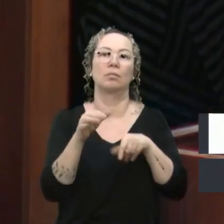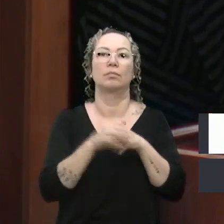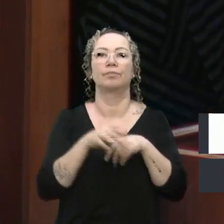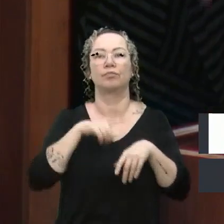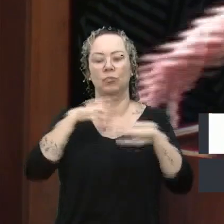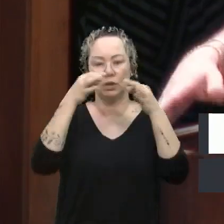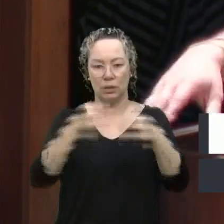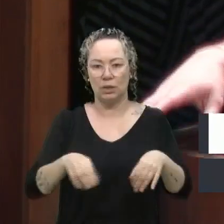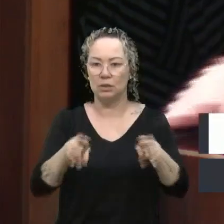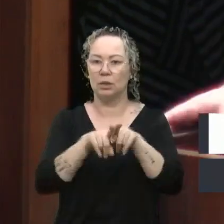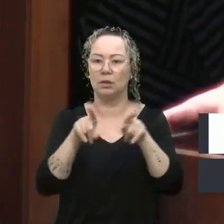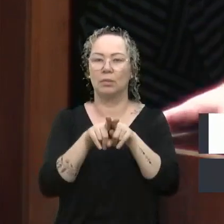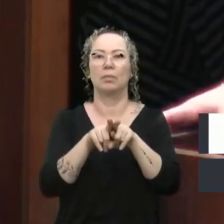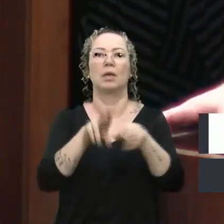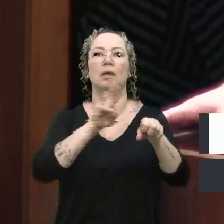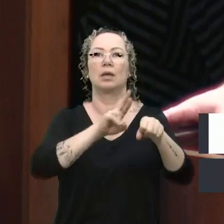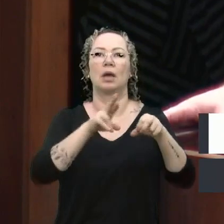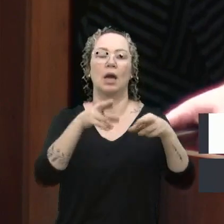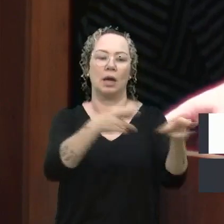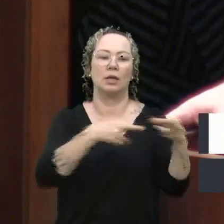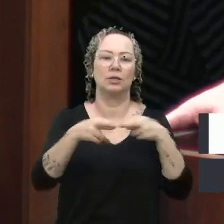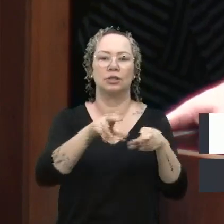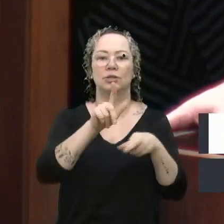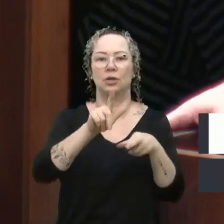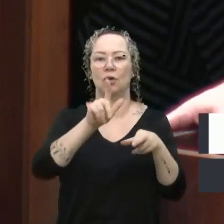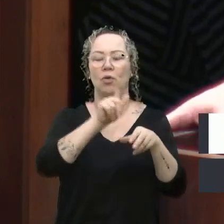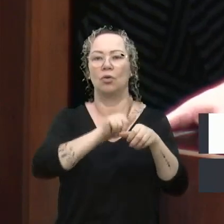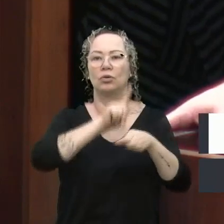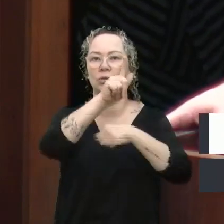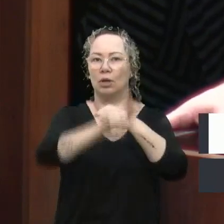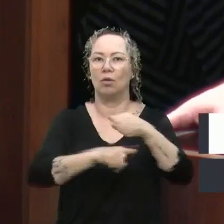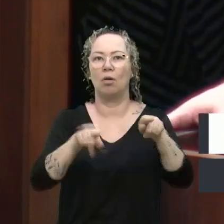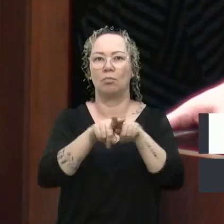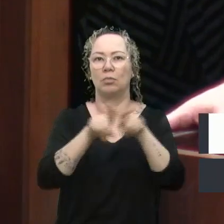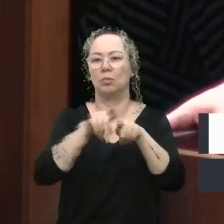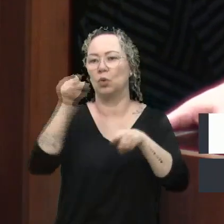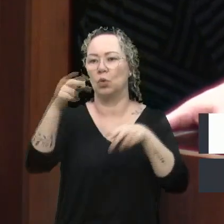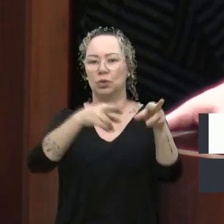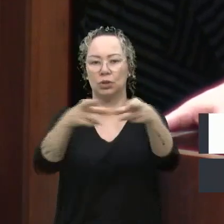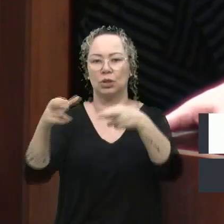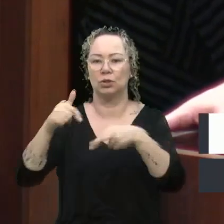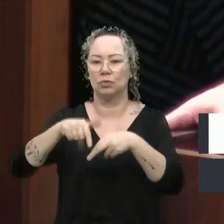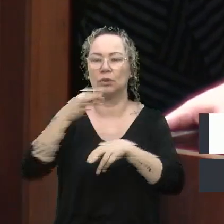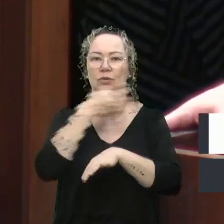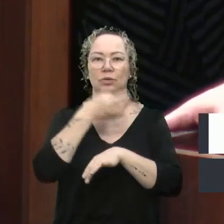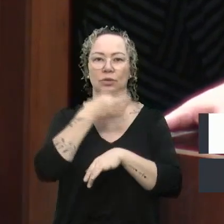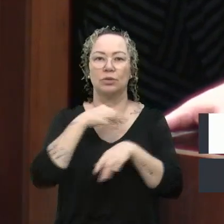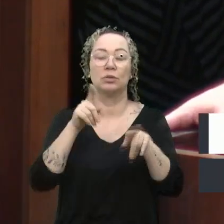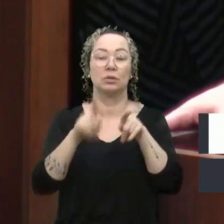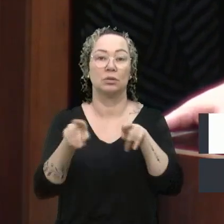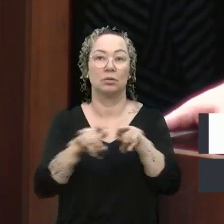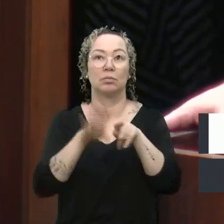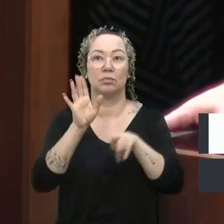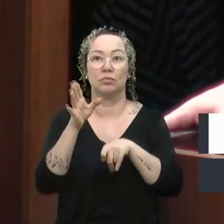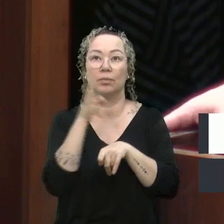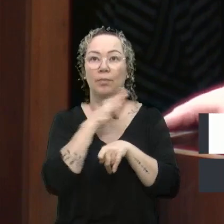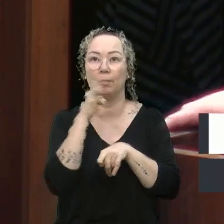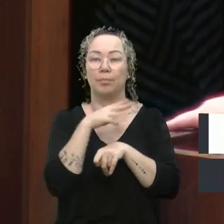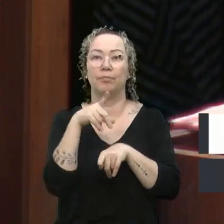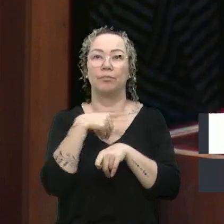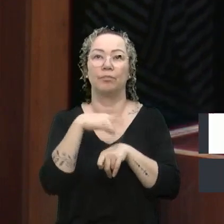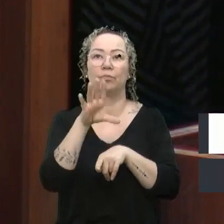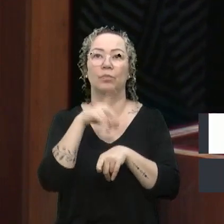região de Galópolis vai ter outras regiões aqui na cidade de Caxias do Sul, e logo, logo, nós estamos numa luta incessante também para